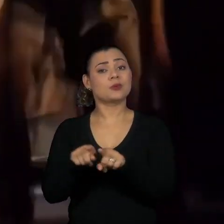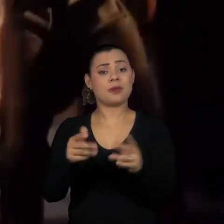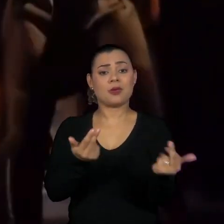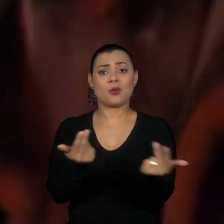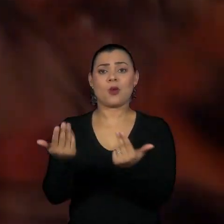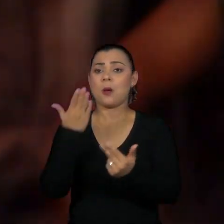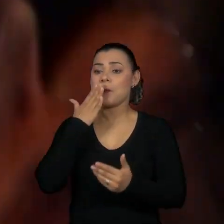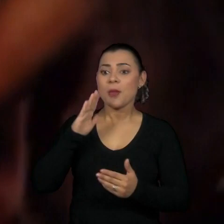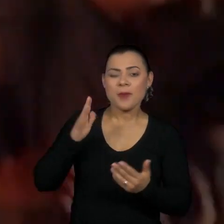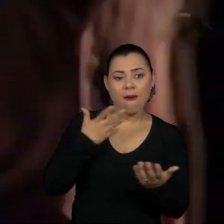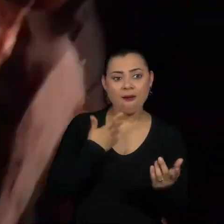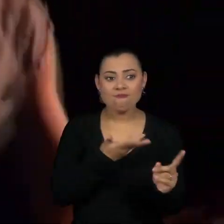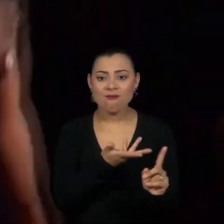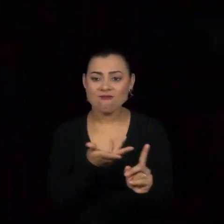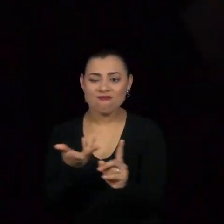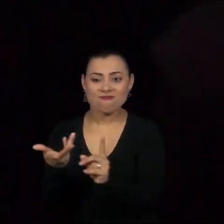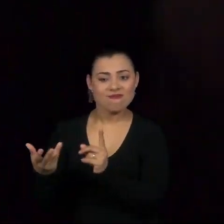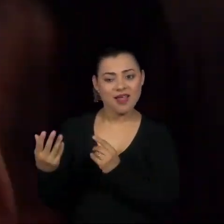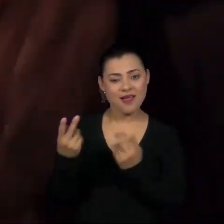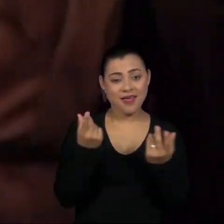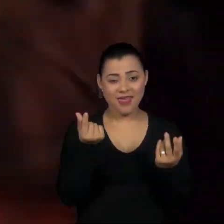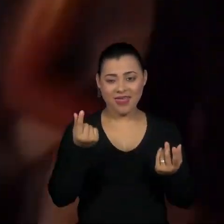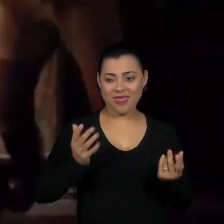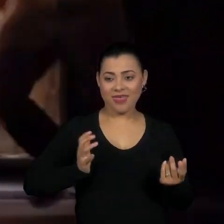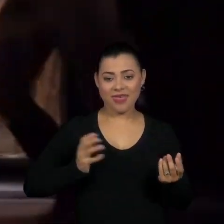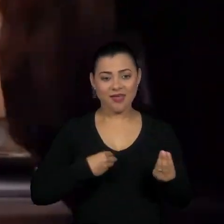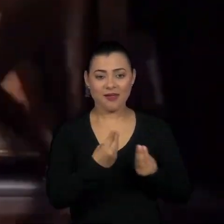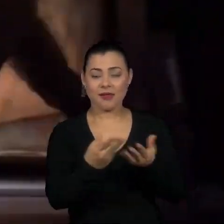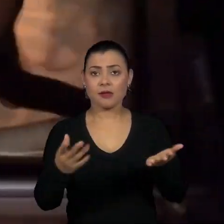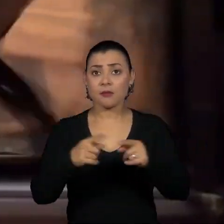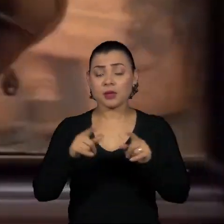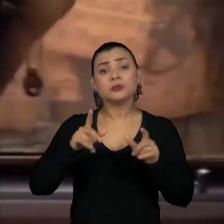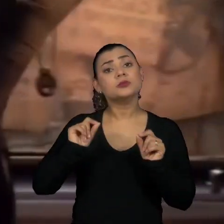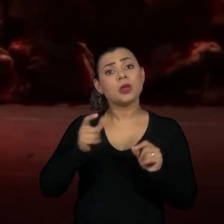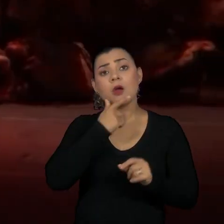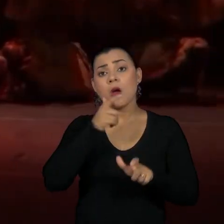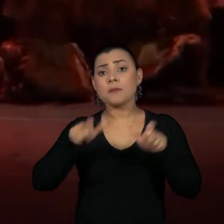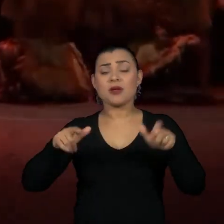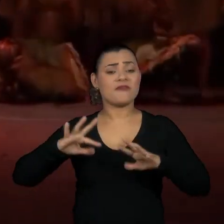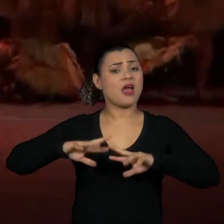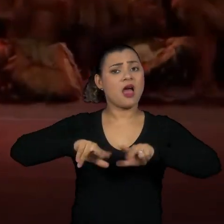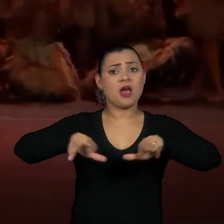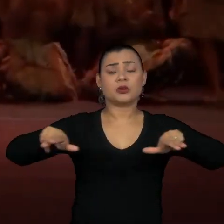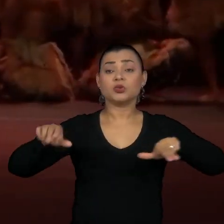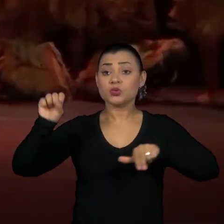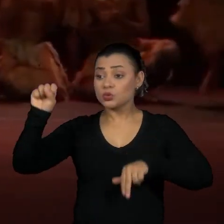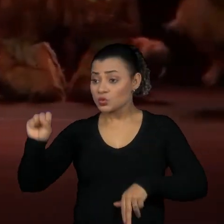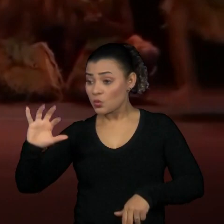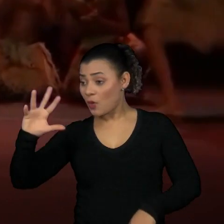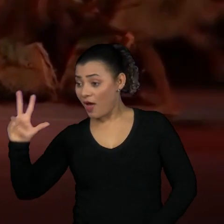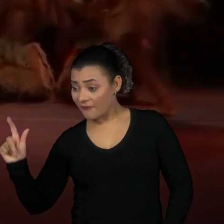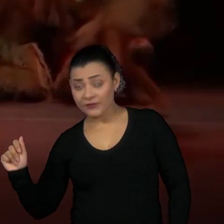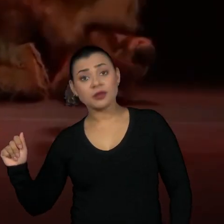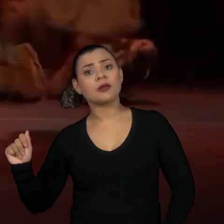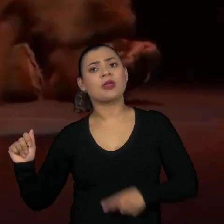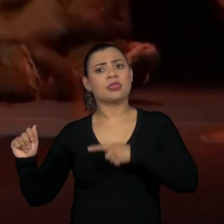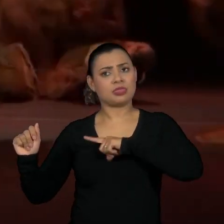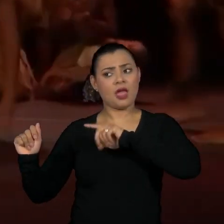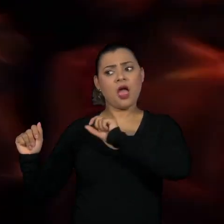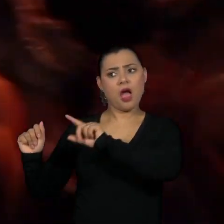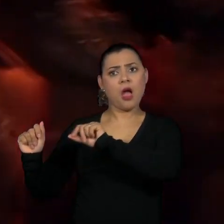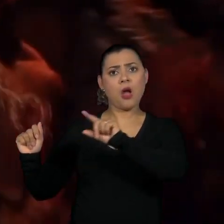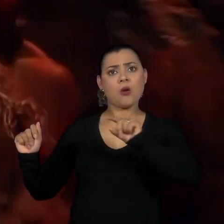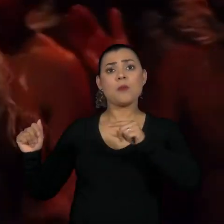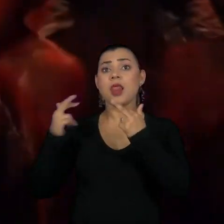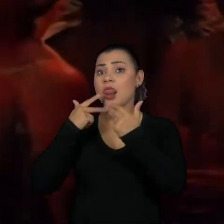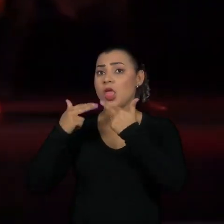E esses homens vieram de diferentes regiões. Então, só no sul da África tem algumas